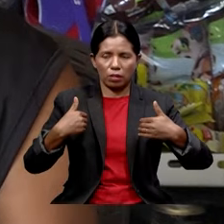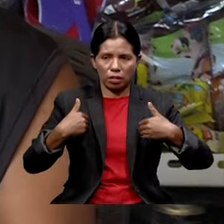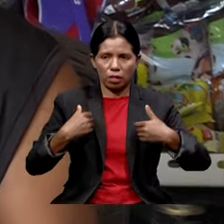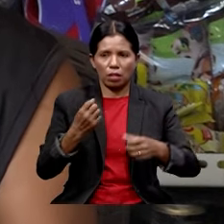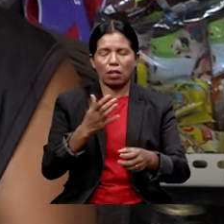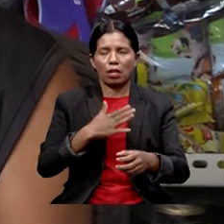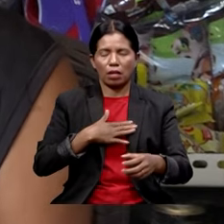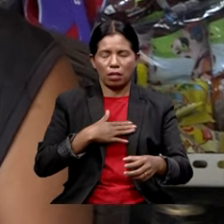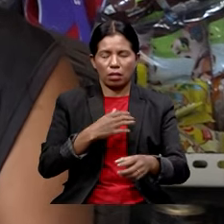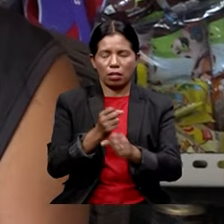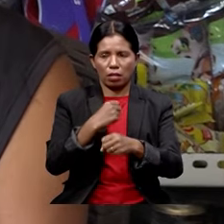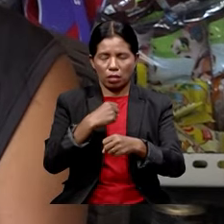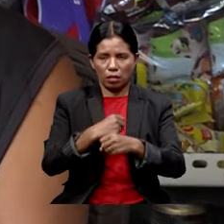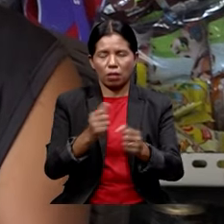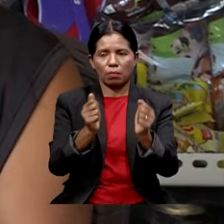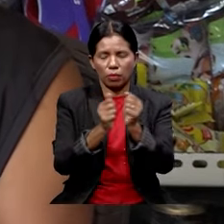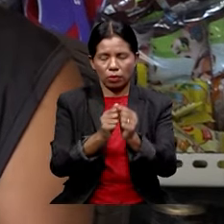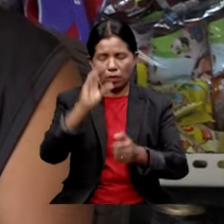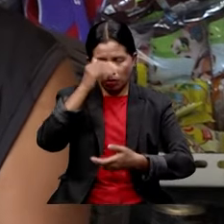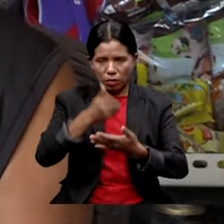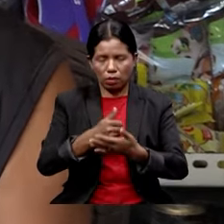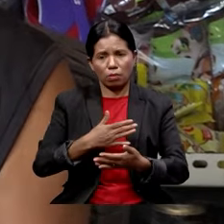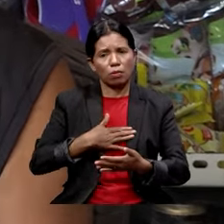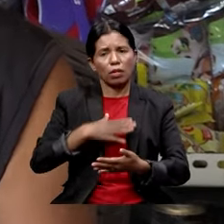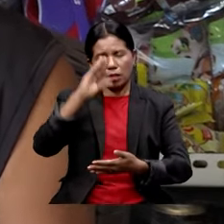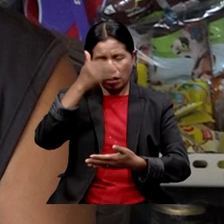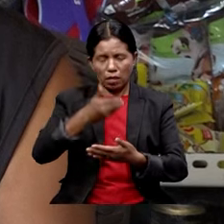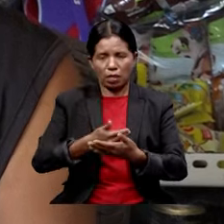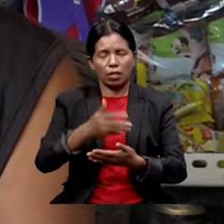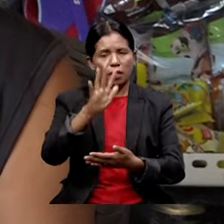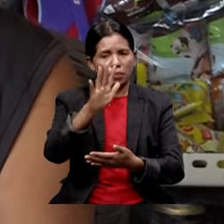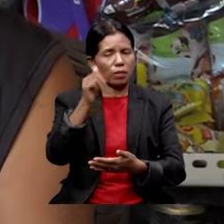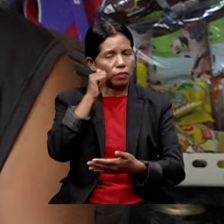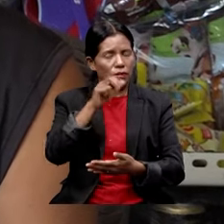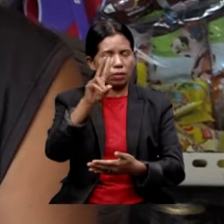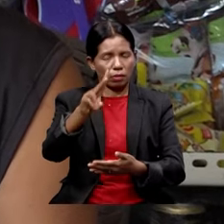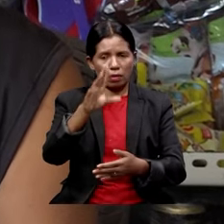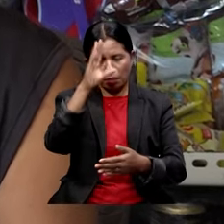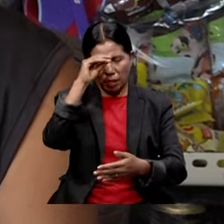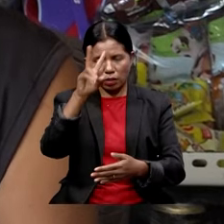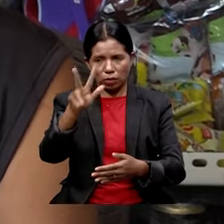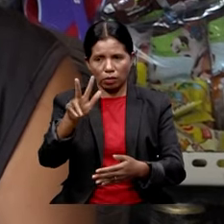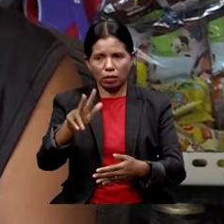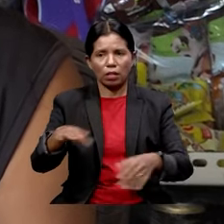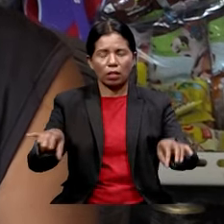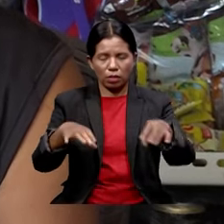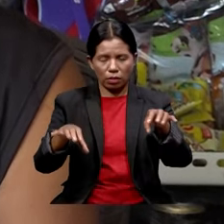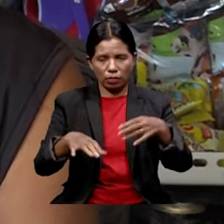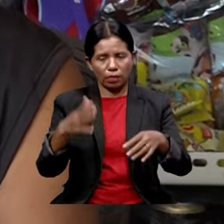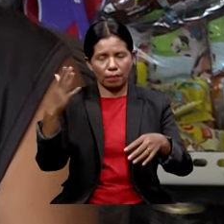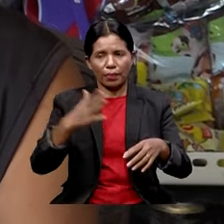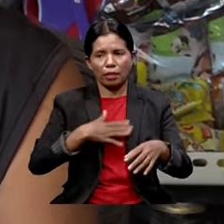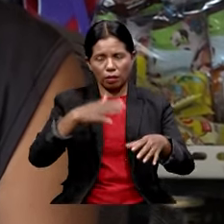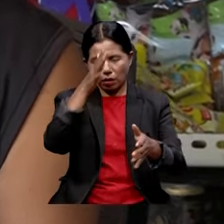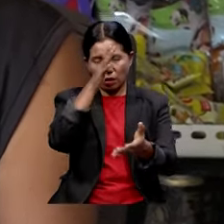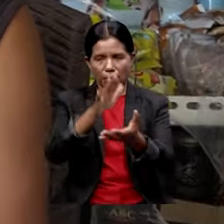hau nia oasira. Hau nia oan nain lima. Feto rua mane tolu. Skola hotu. Nia servisu iha